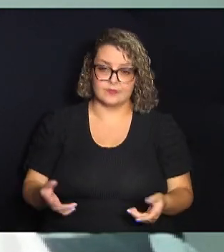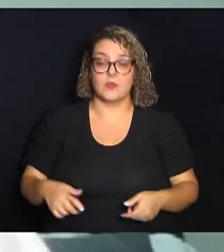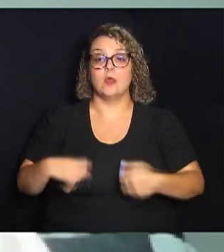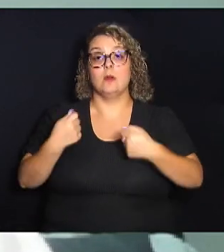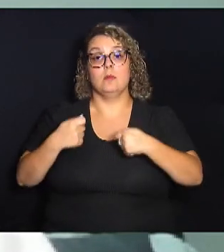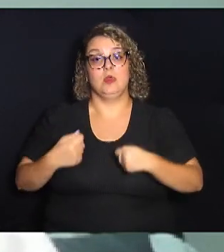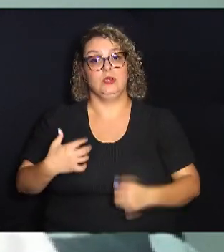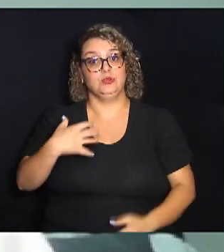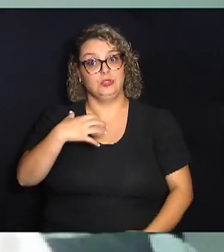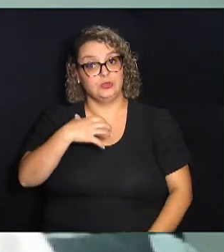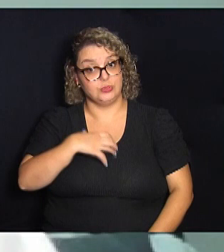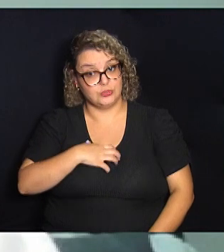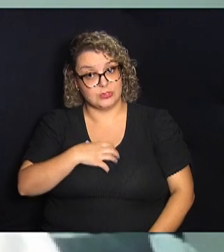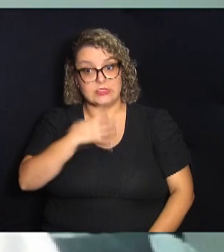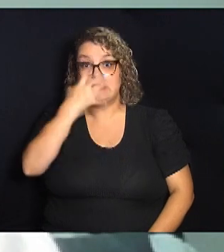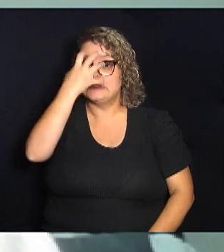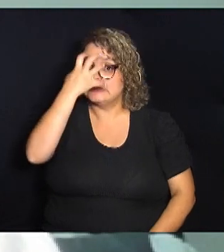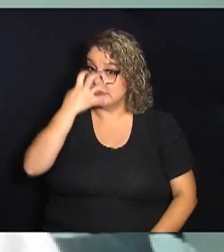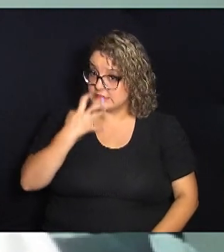feito de uma maneira séria,